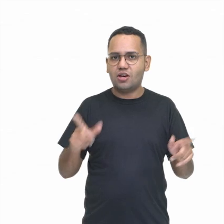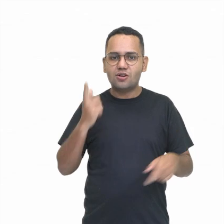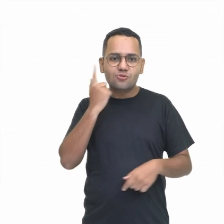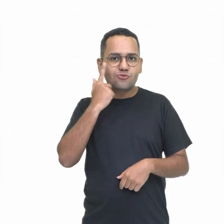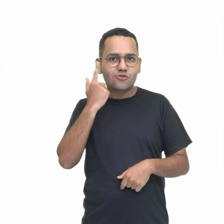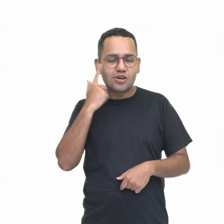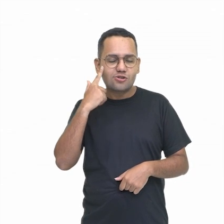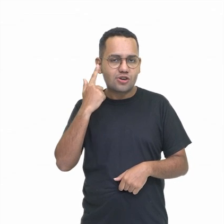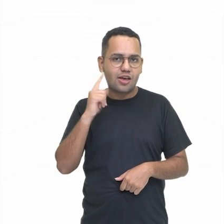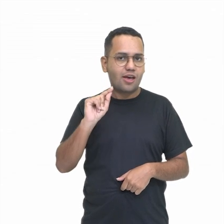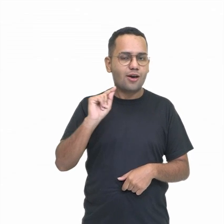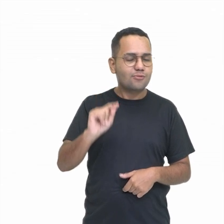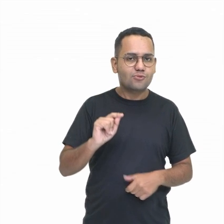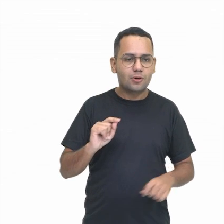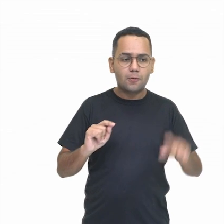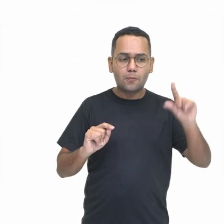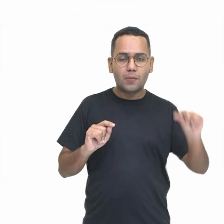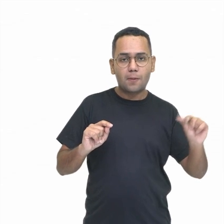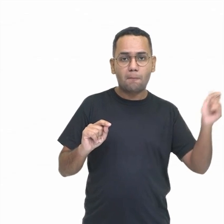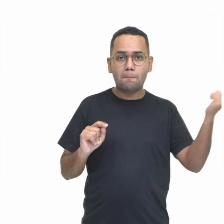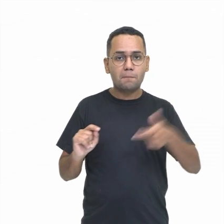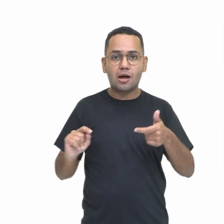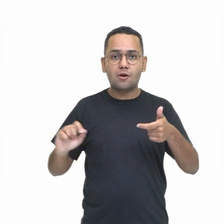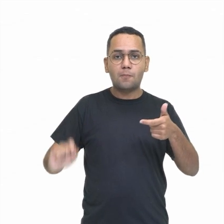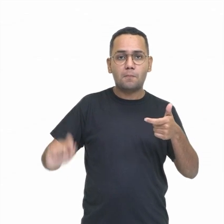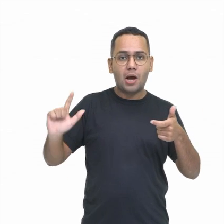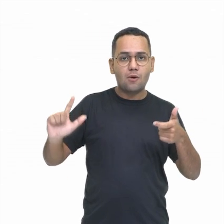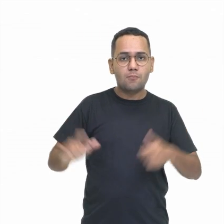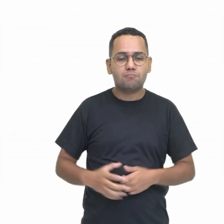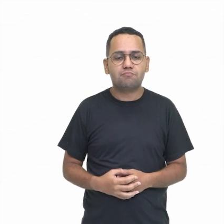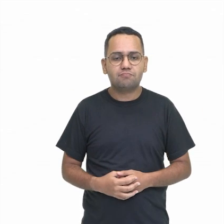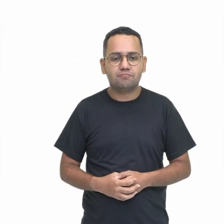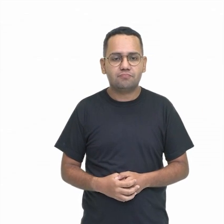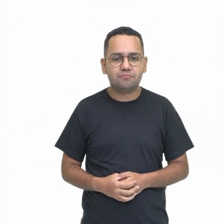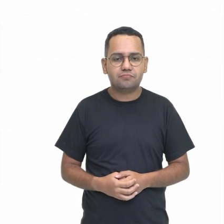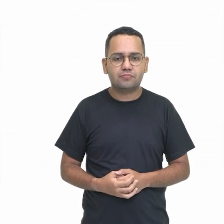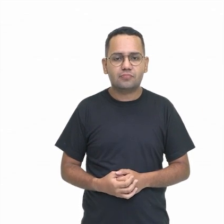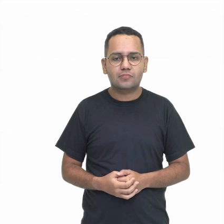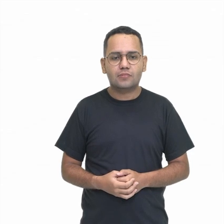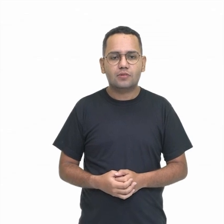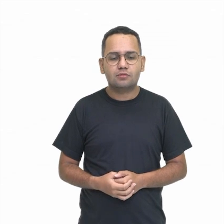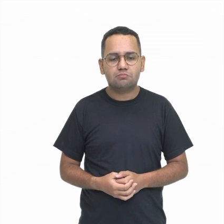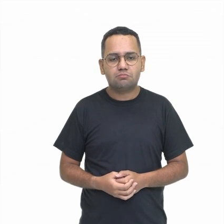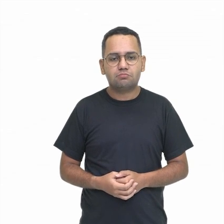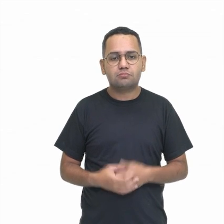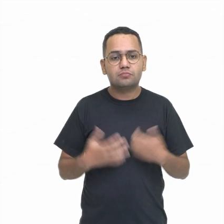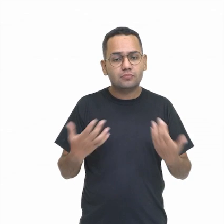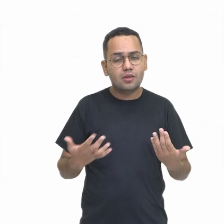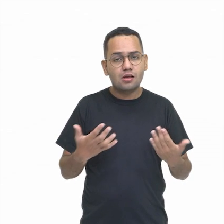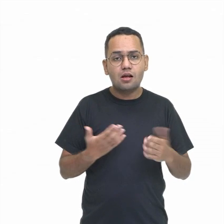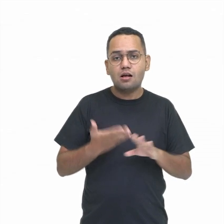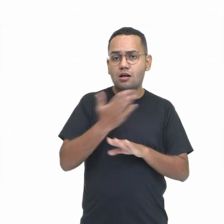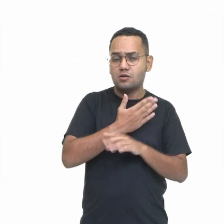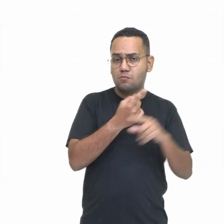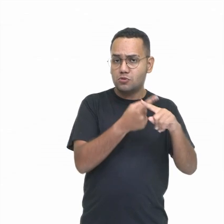esquema parecido nós só vamos alterar aí a operação né antes nós